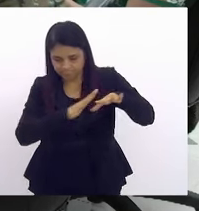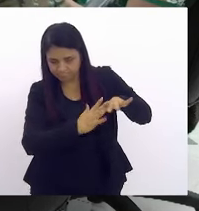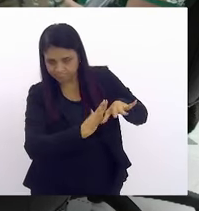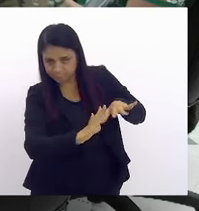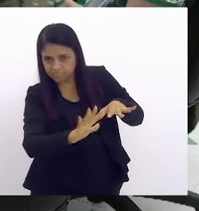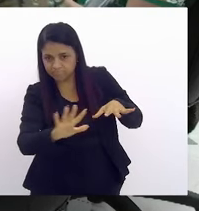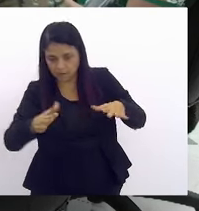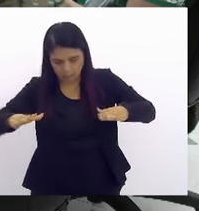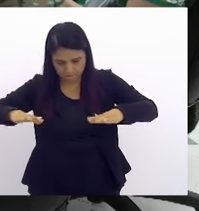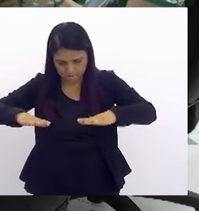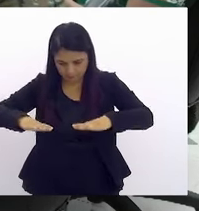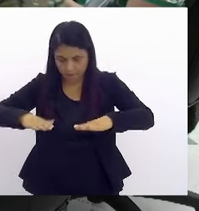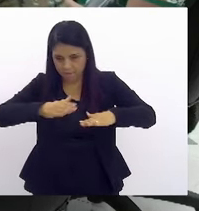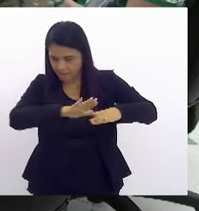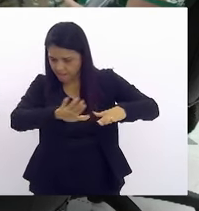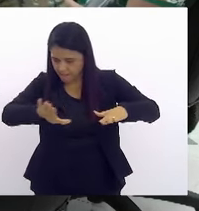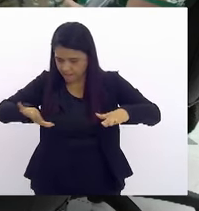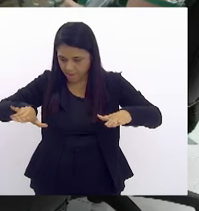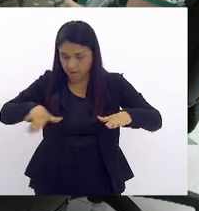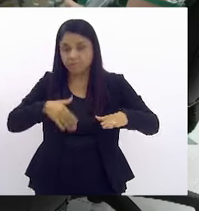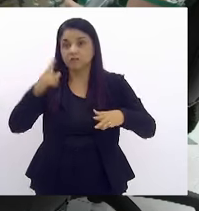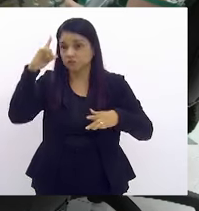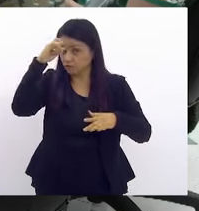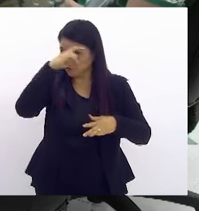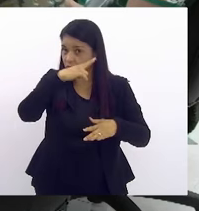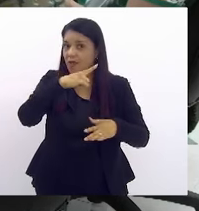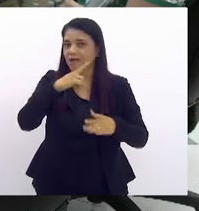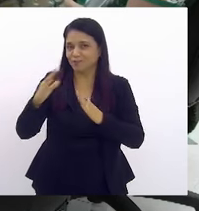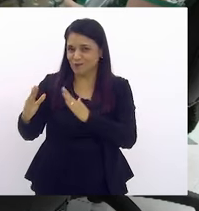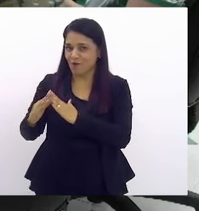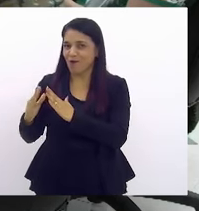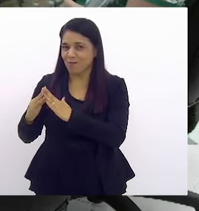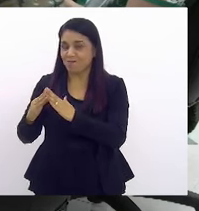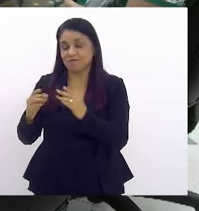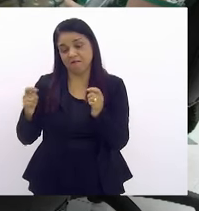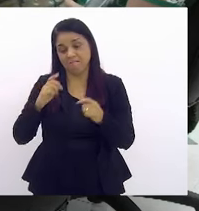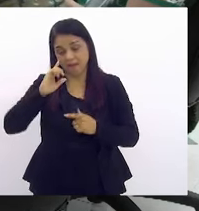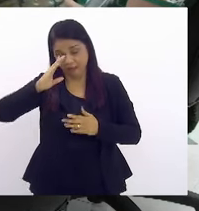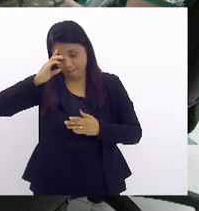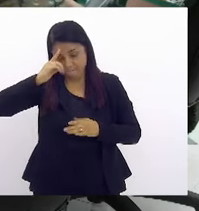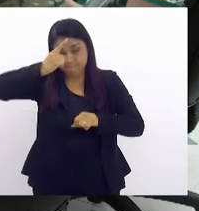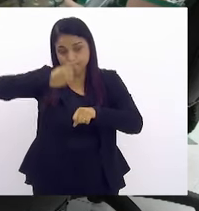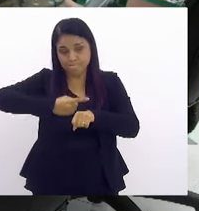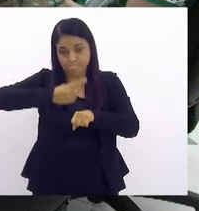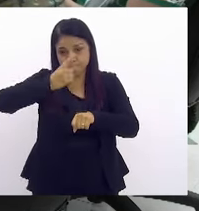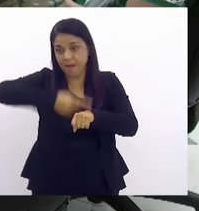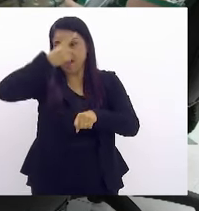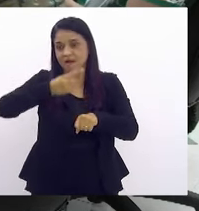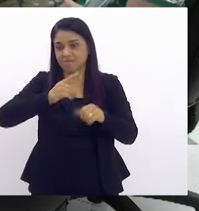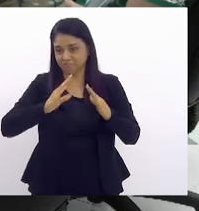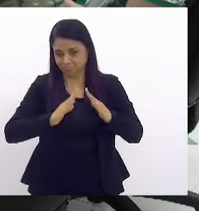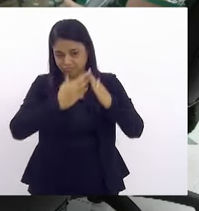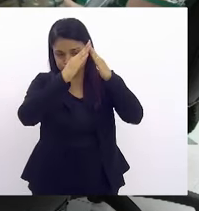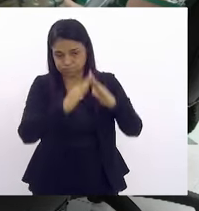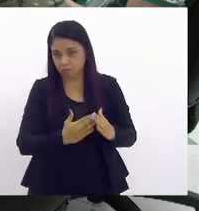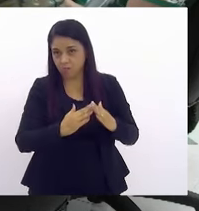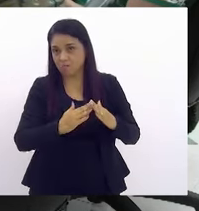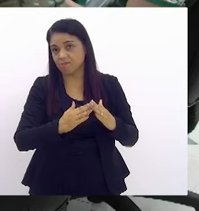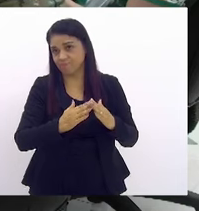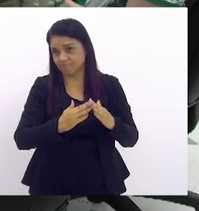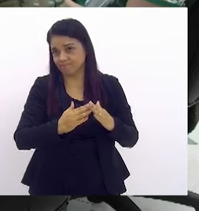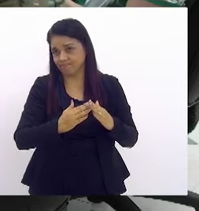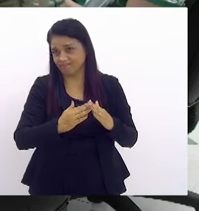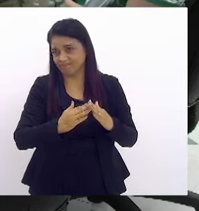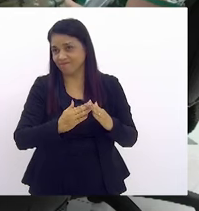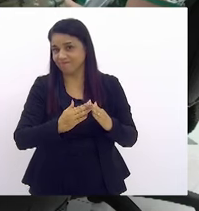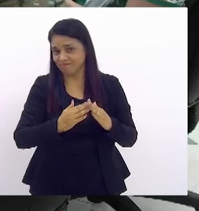de dificuldade a partir de agora, porque já pode se demolir de forma imediata, sem necessidade de ação fiscal prévia. Mas cabe